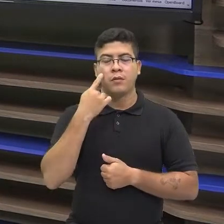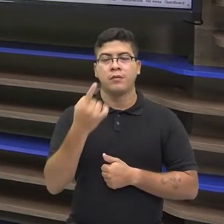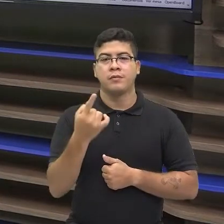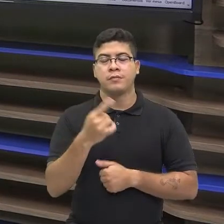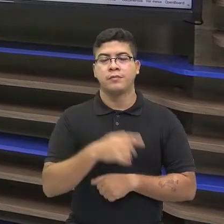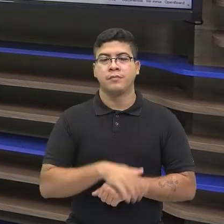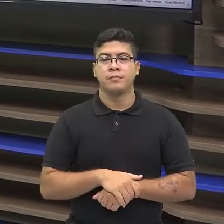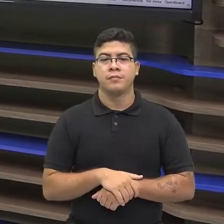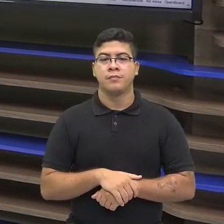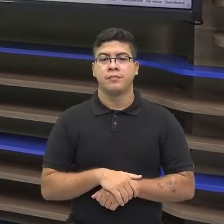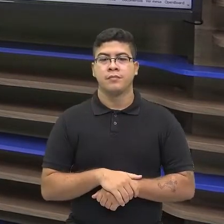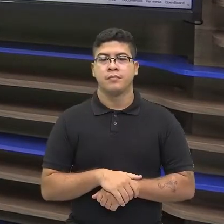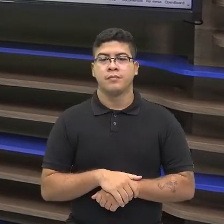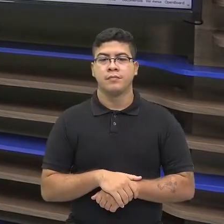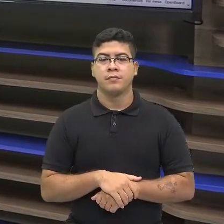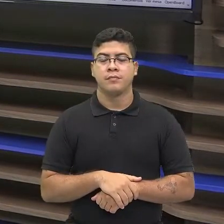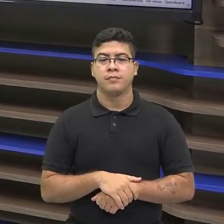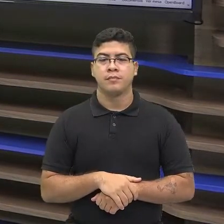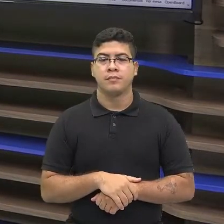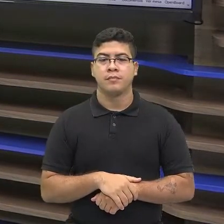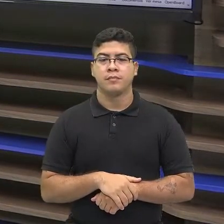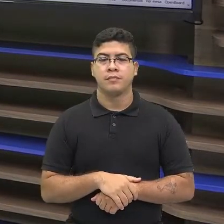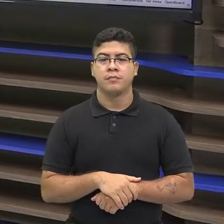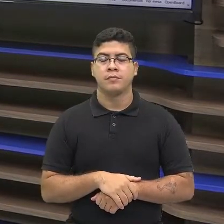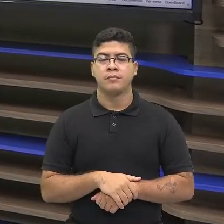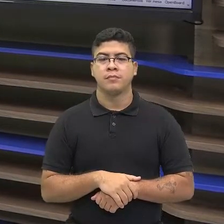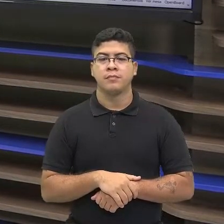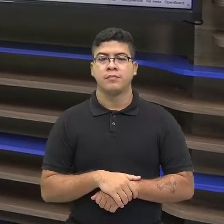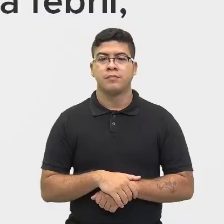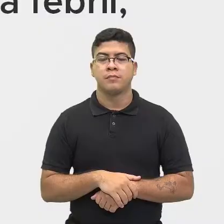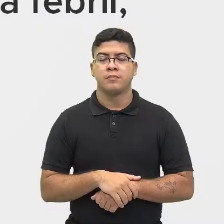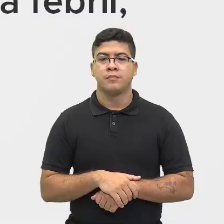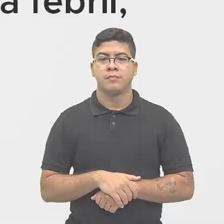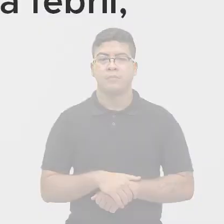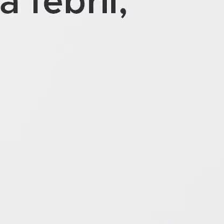manifesto futurista? Observe aí.